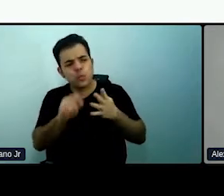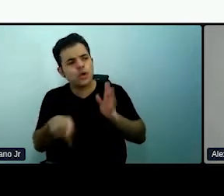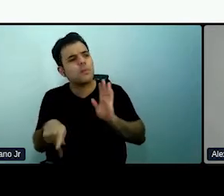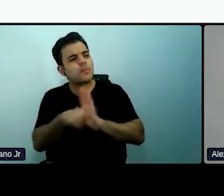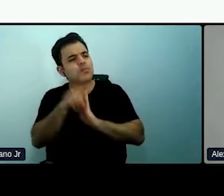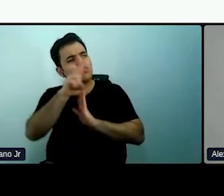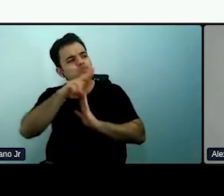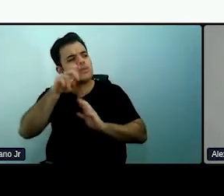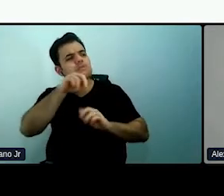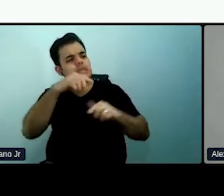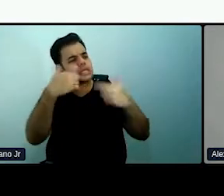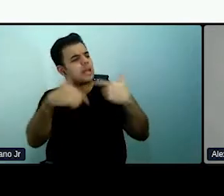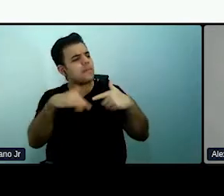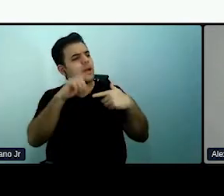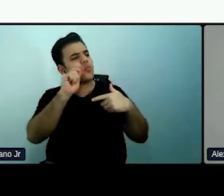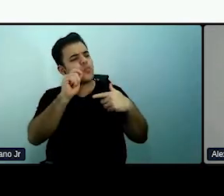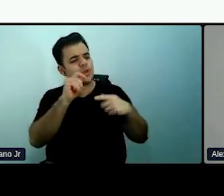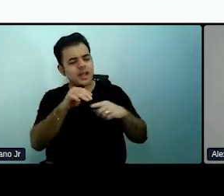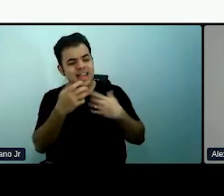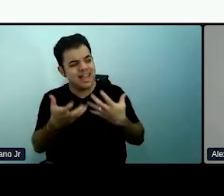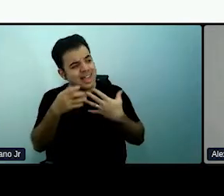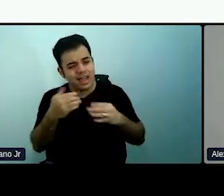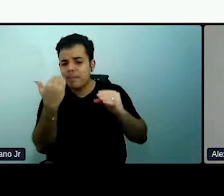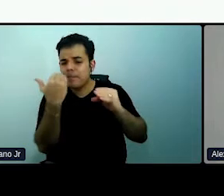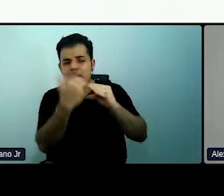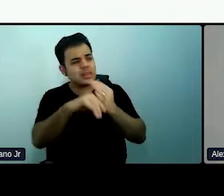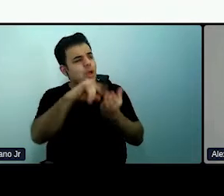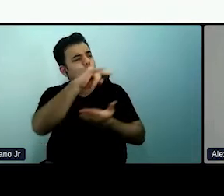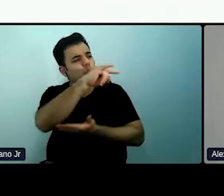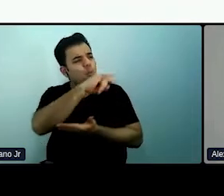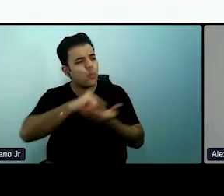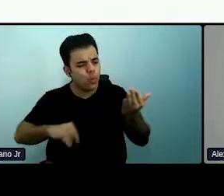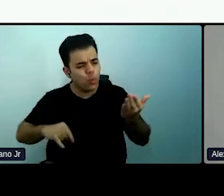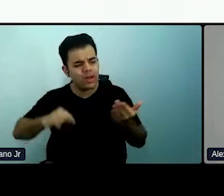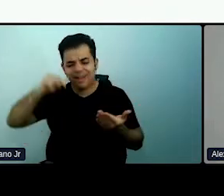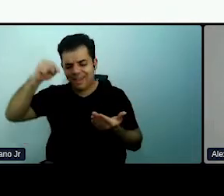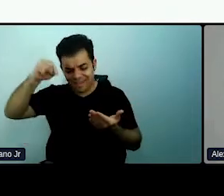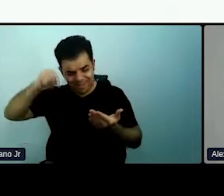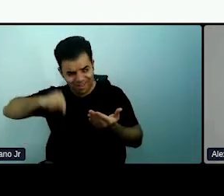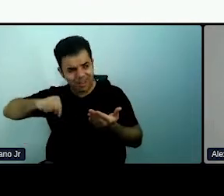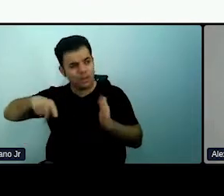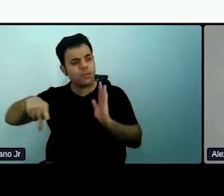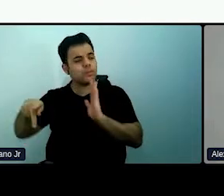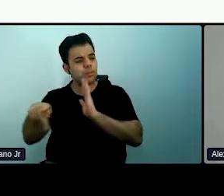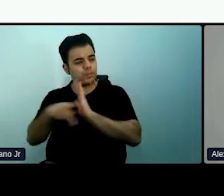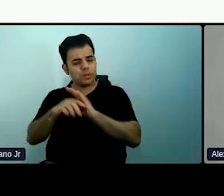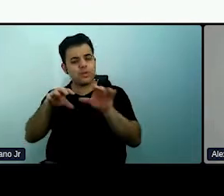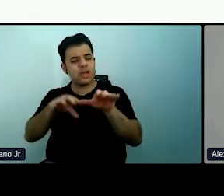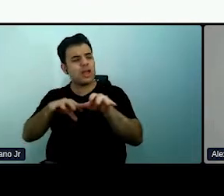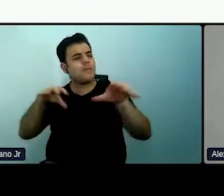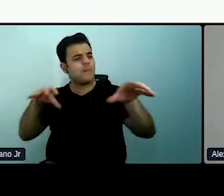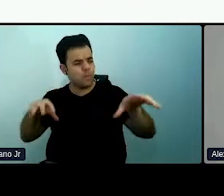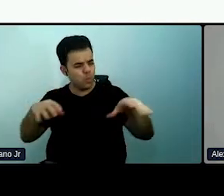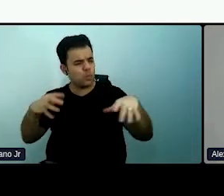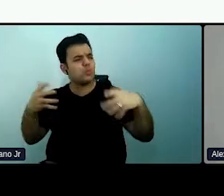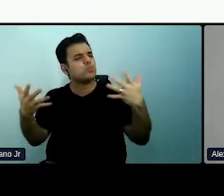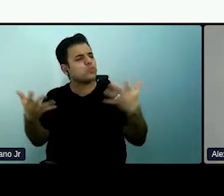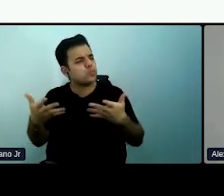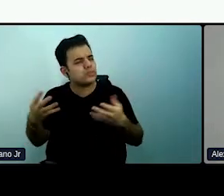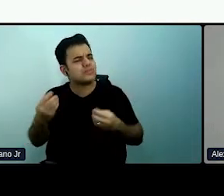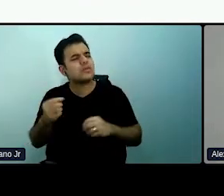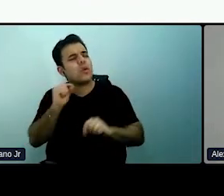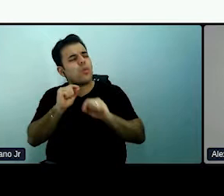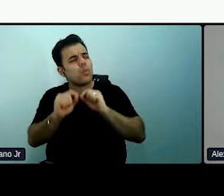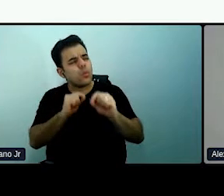seu dia a dia, como que a gente faz para mandar o contrato, a gente está no modelo remoto hoje,